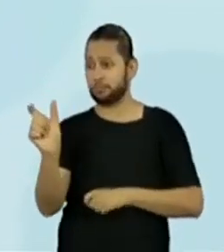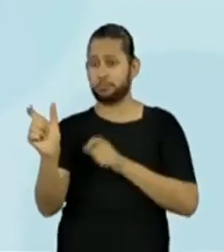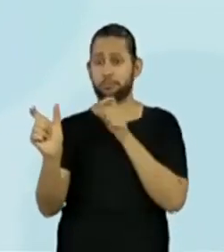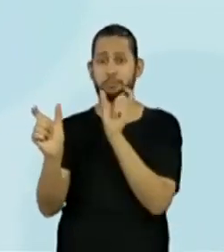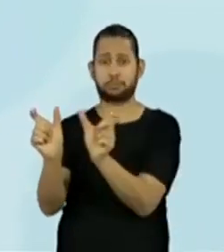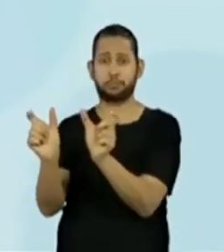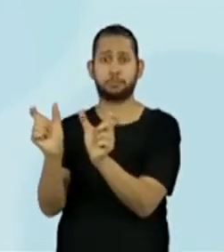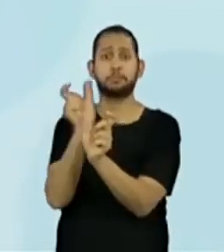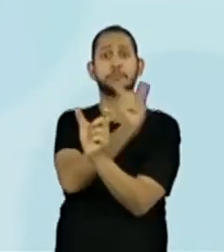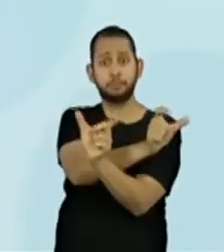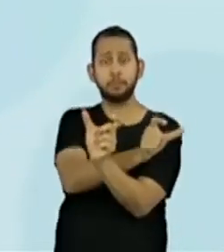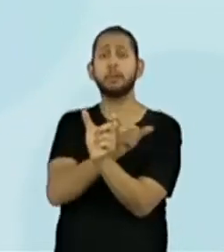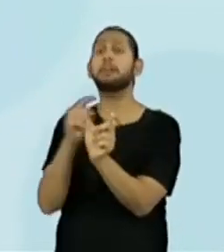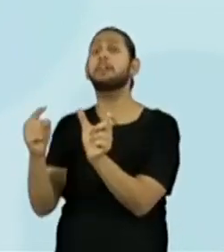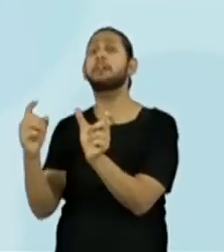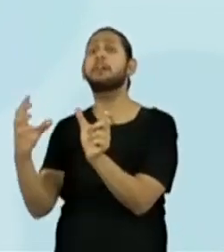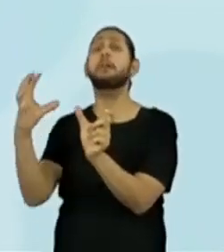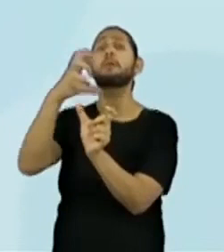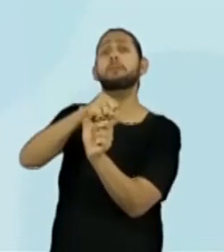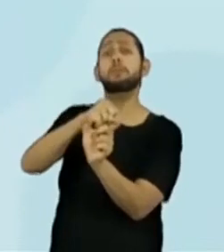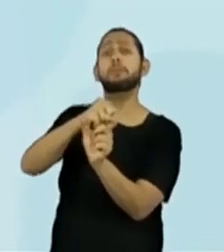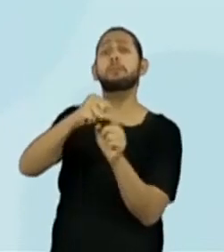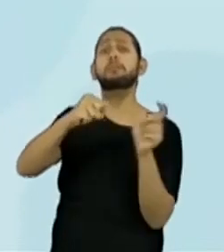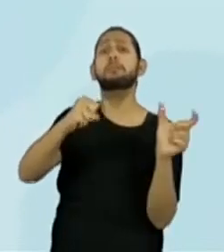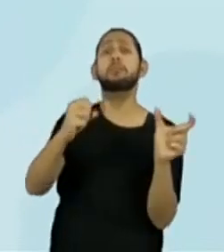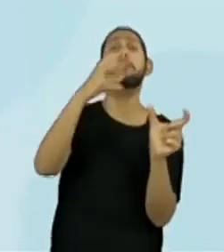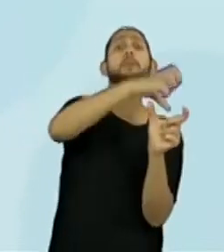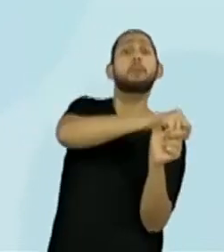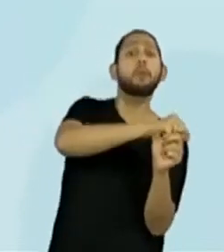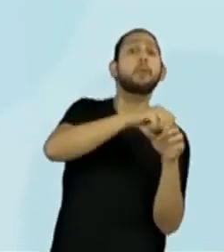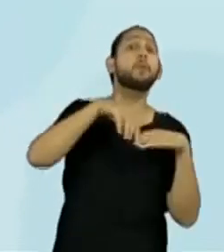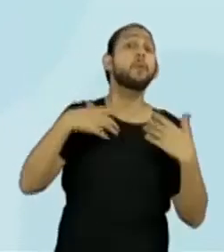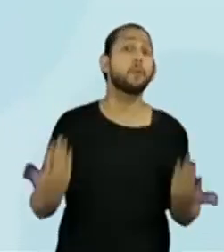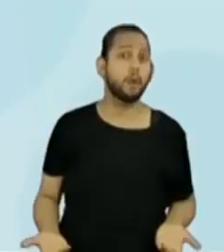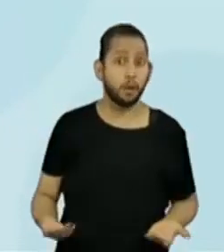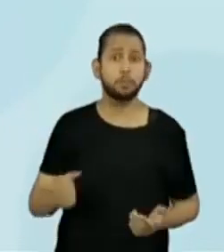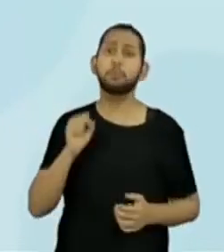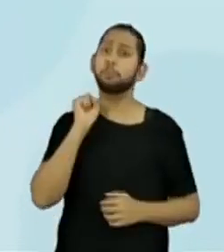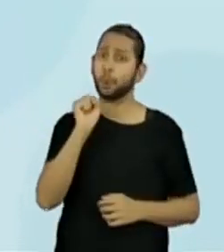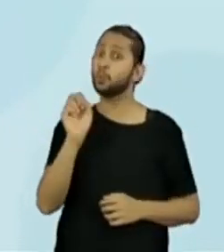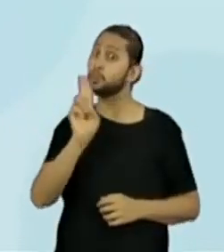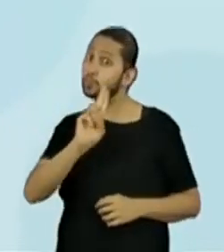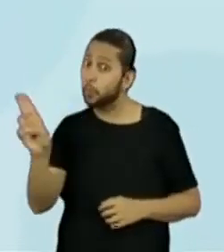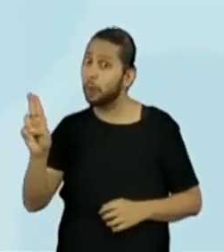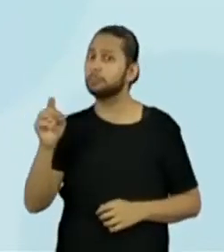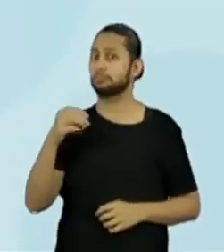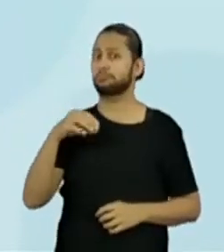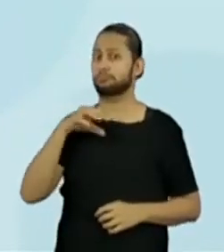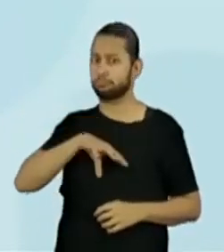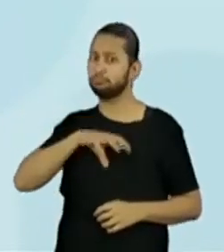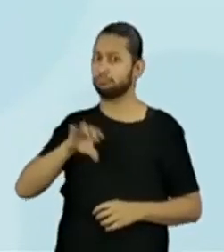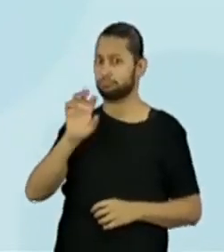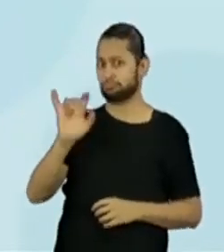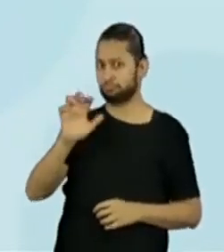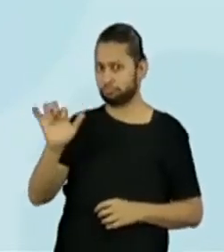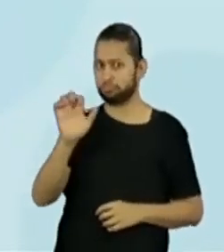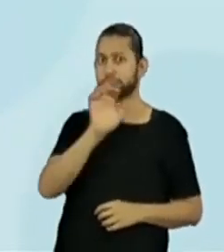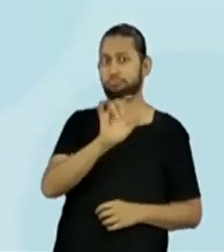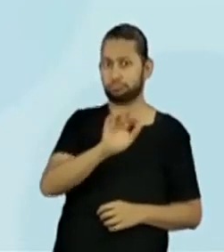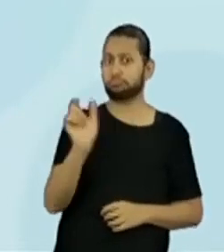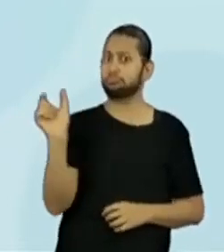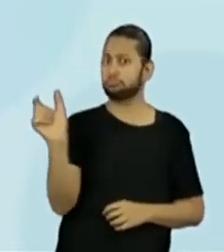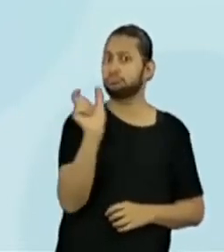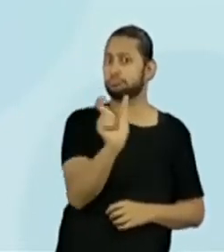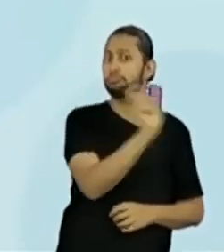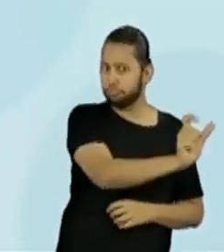vão representar usando os nomes dos seres vivos e as setinhas, tá? Daqui a pouquinho nós vamos ver as